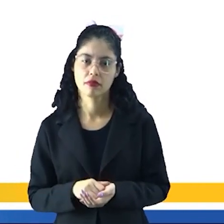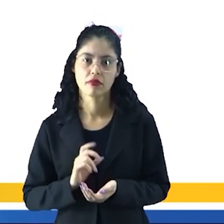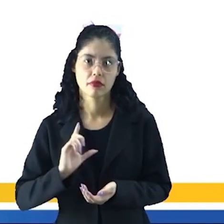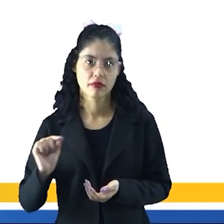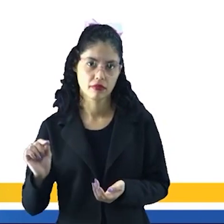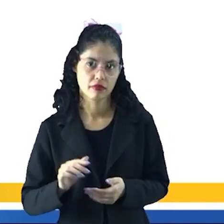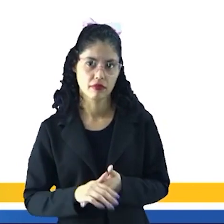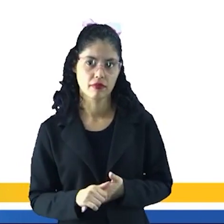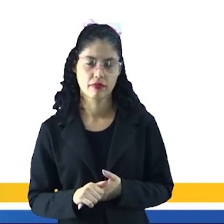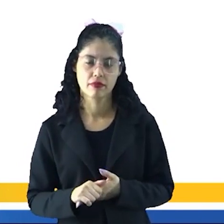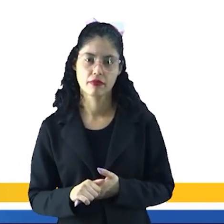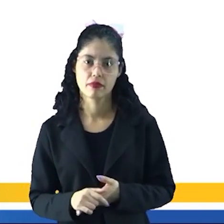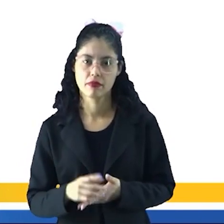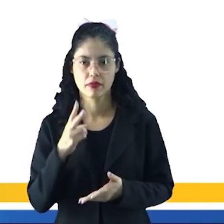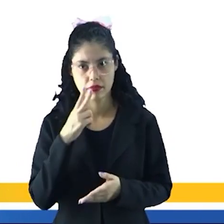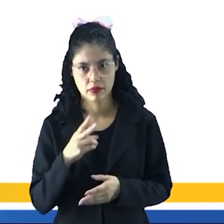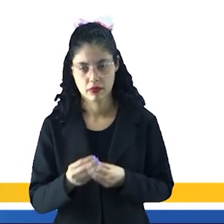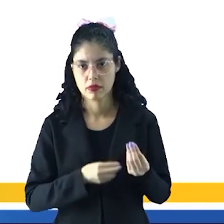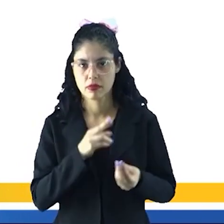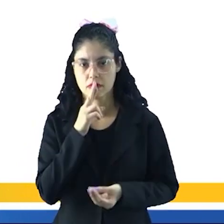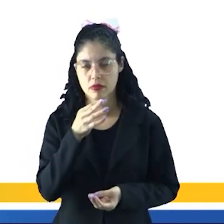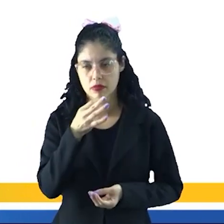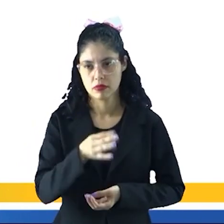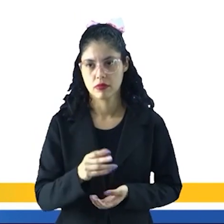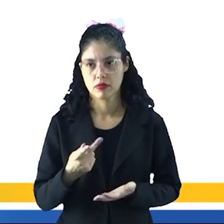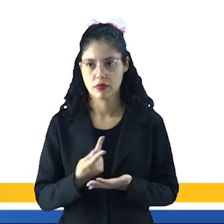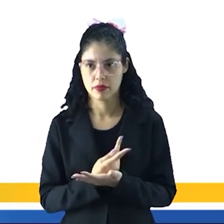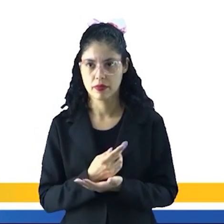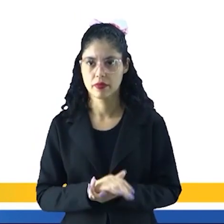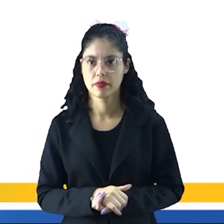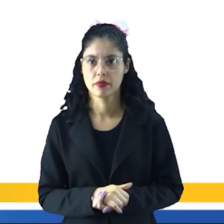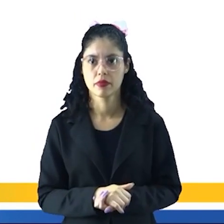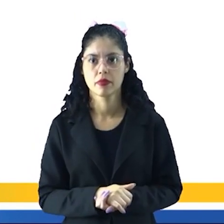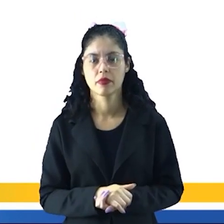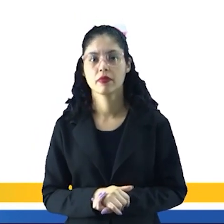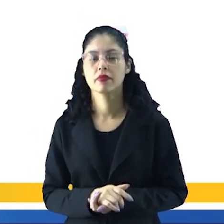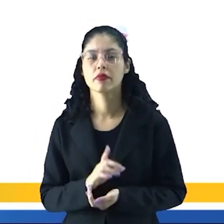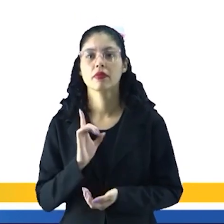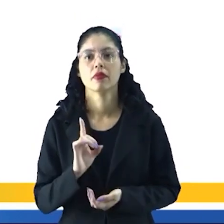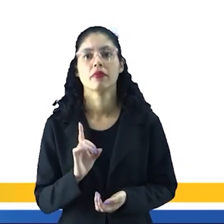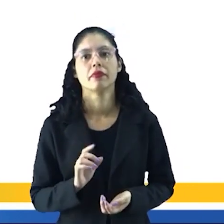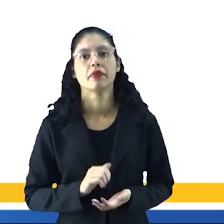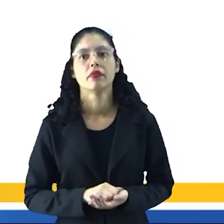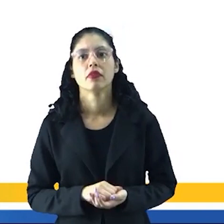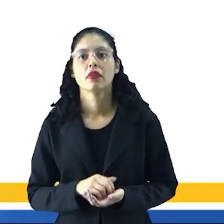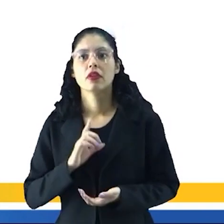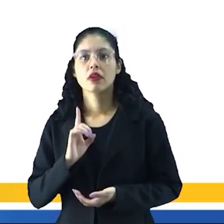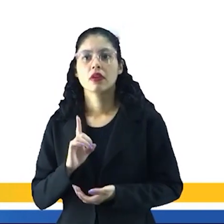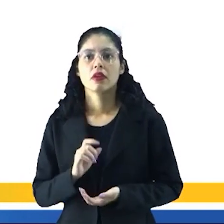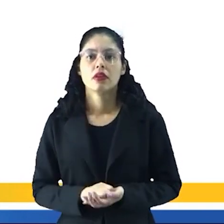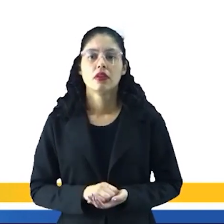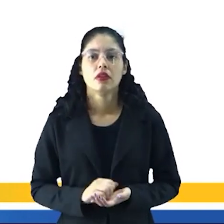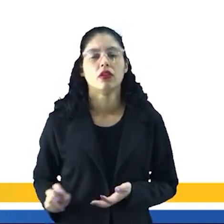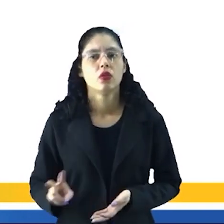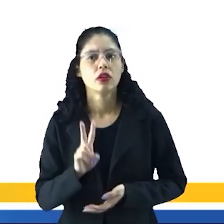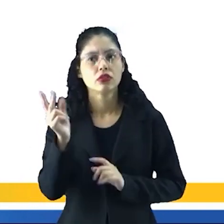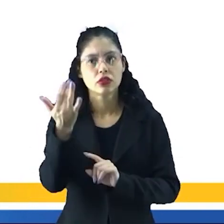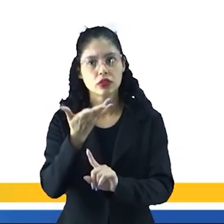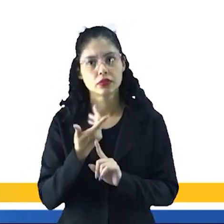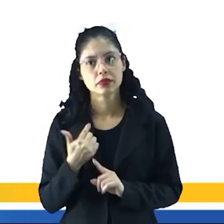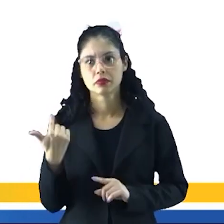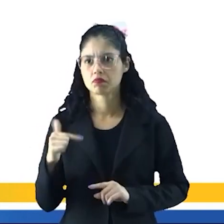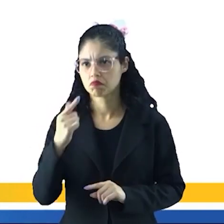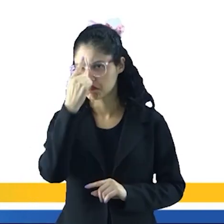e talvez não encarar essa como a resposta correta. Vamos aqui à letra D e letra E. Na D ele diz assim, o